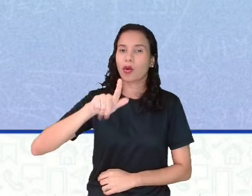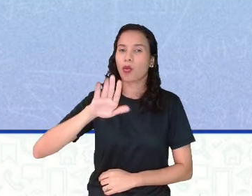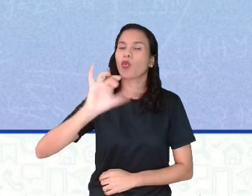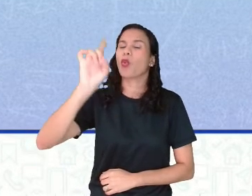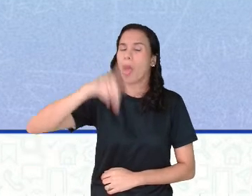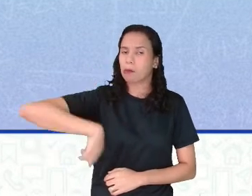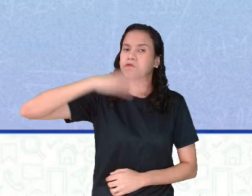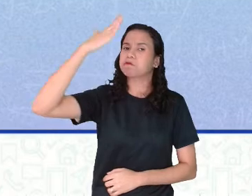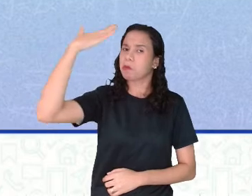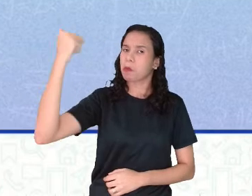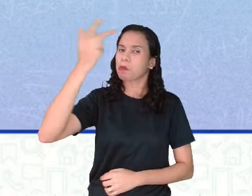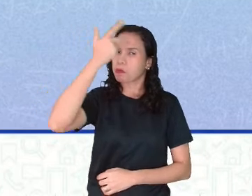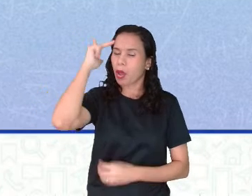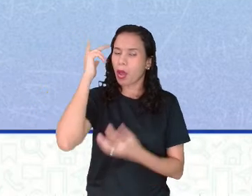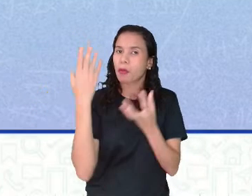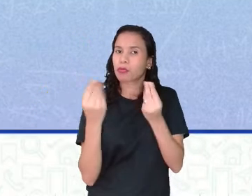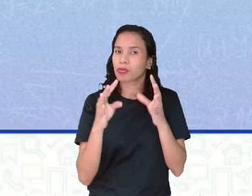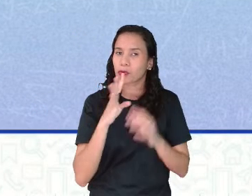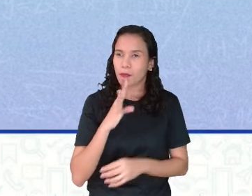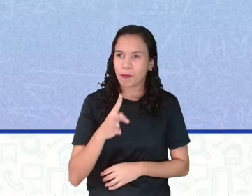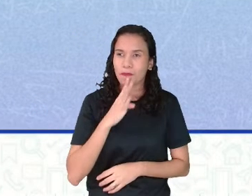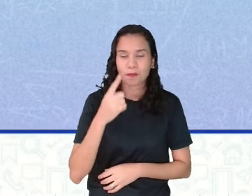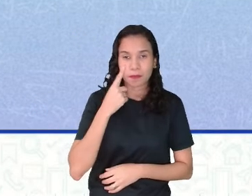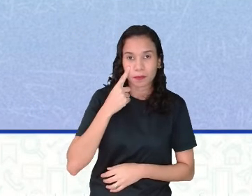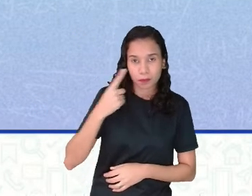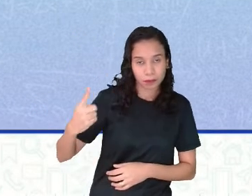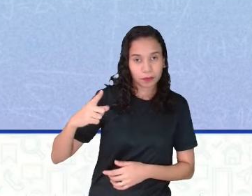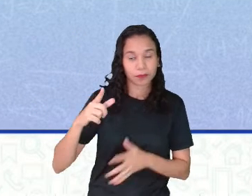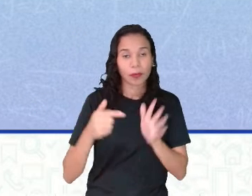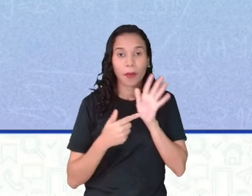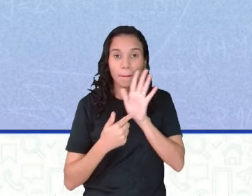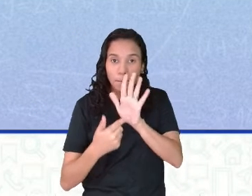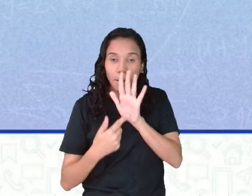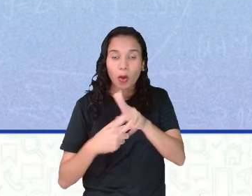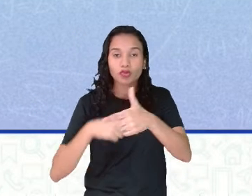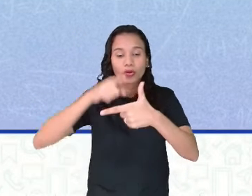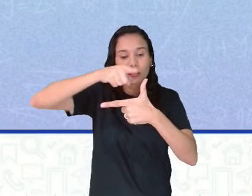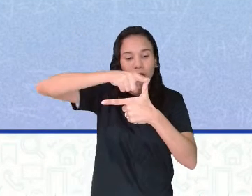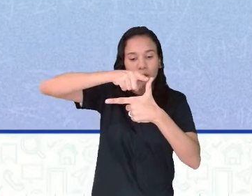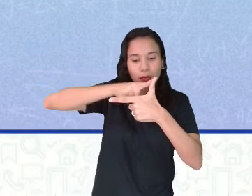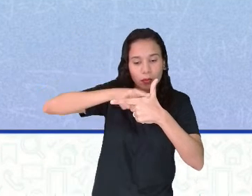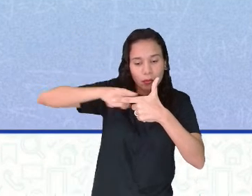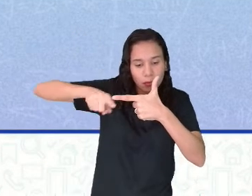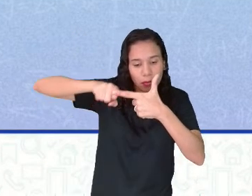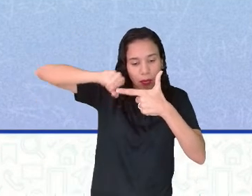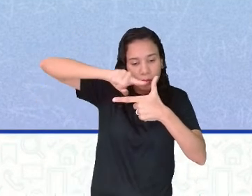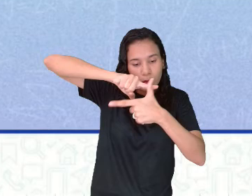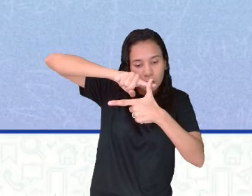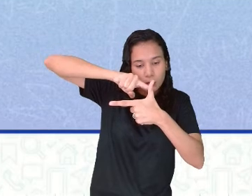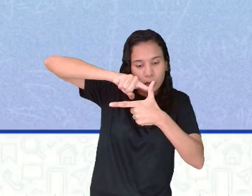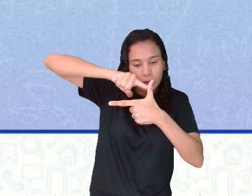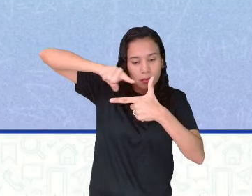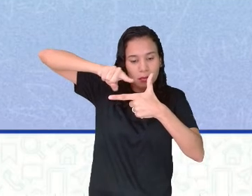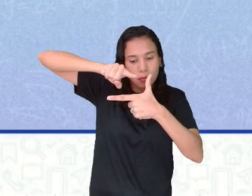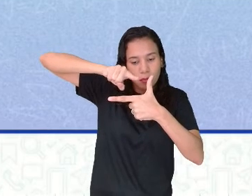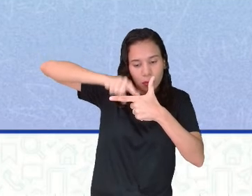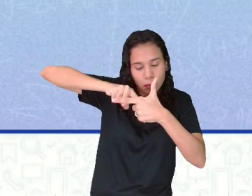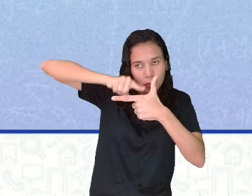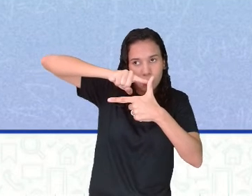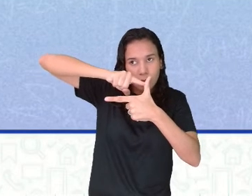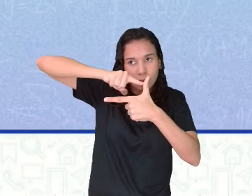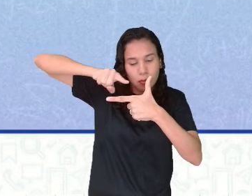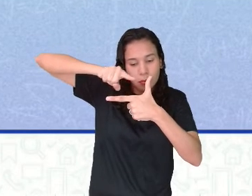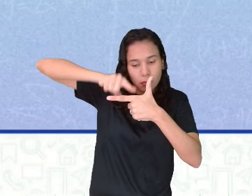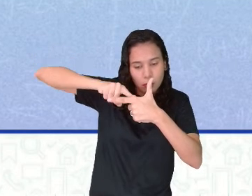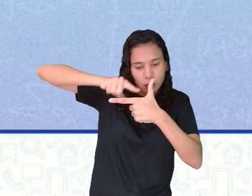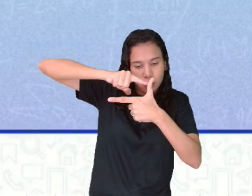conhecidos, certo? O triângulo retângulo, ele apresenta um ângulo reto, ou seja, um ângulo